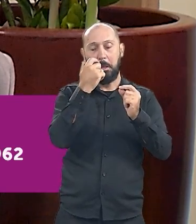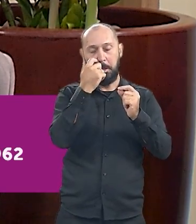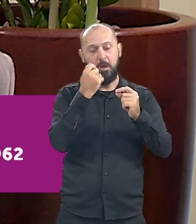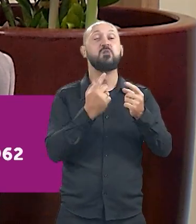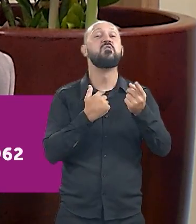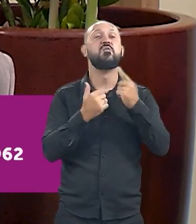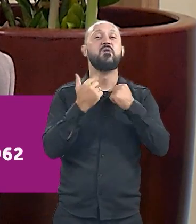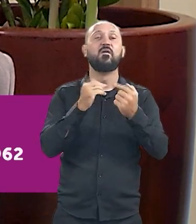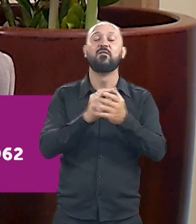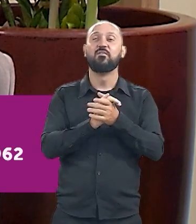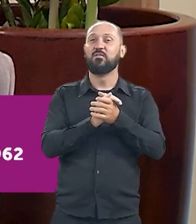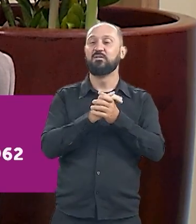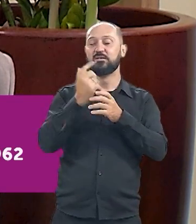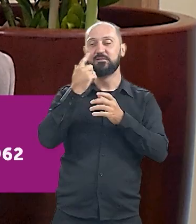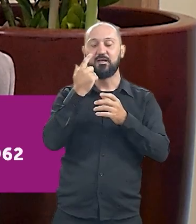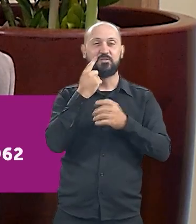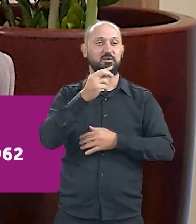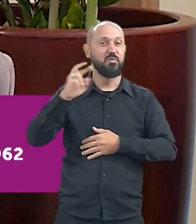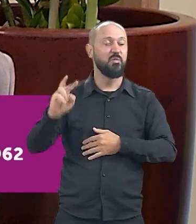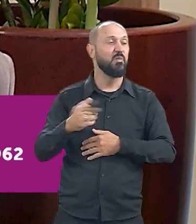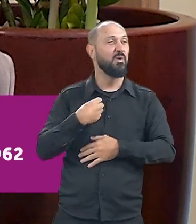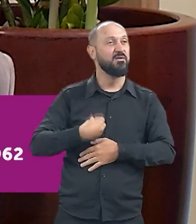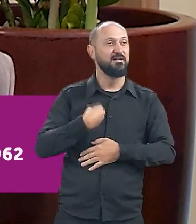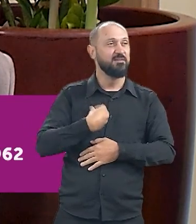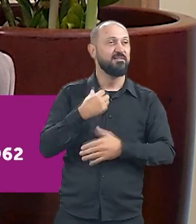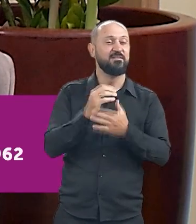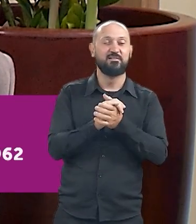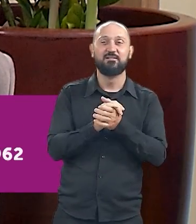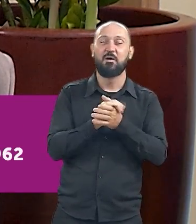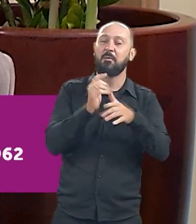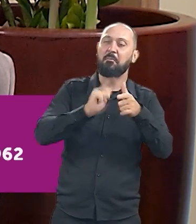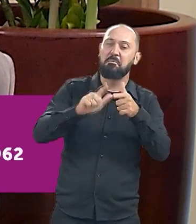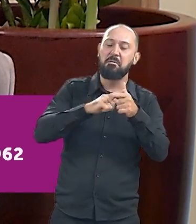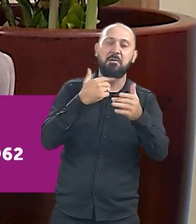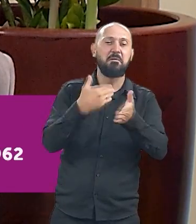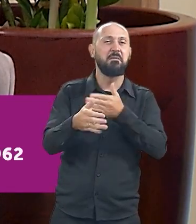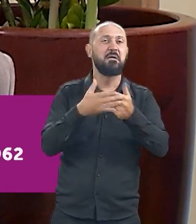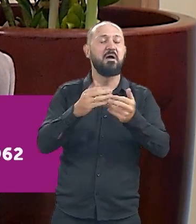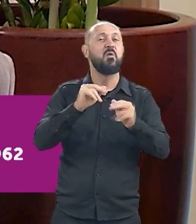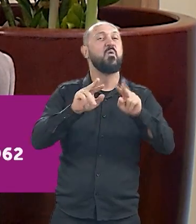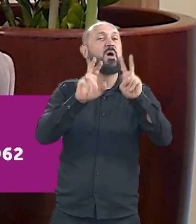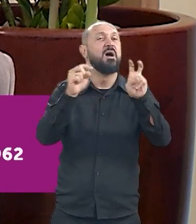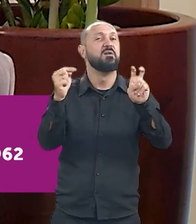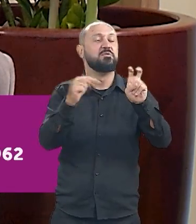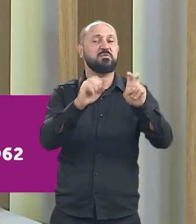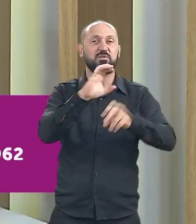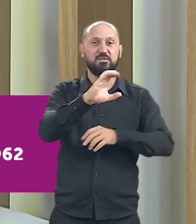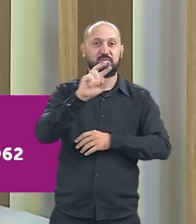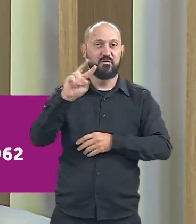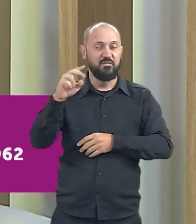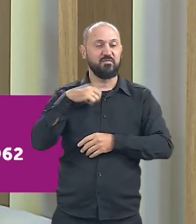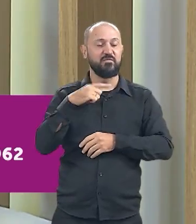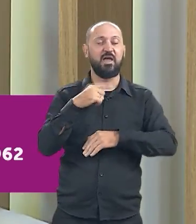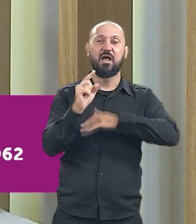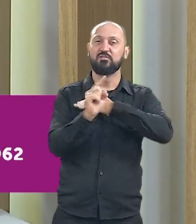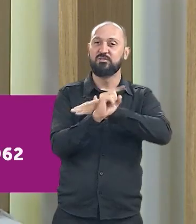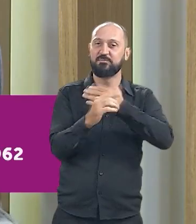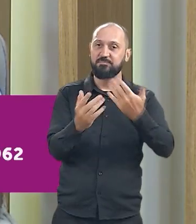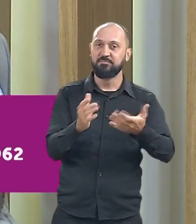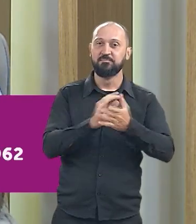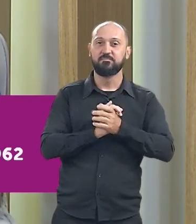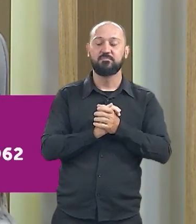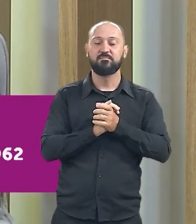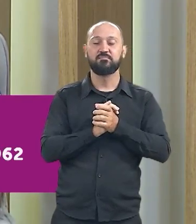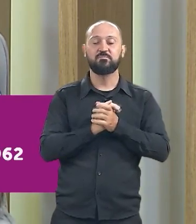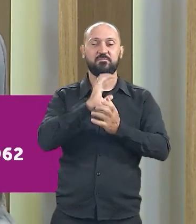de finalizar com a vida. Sim. Qualquer tipo de problema é assunto também que o CVV trata. Sim, o